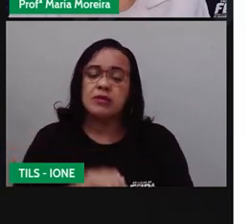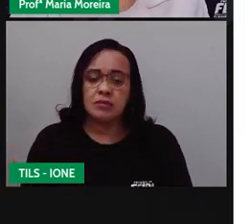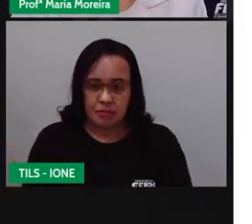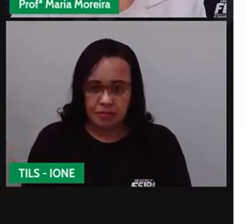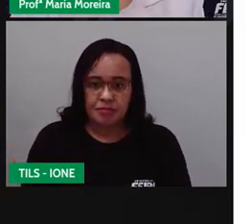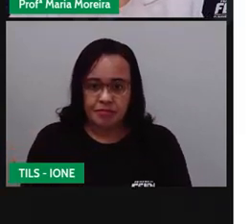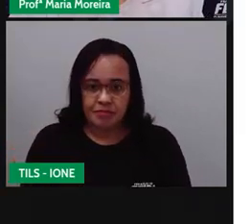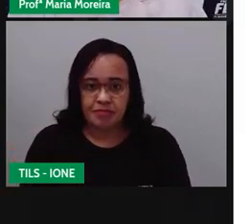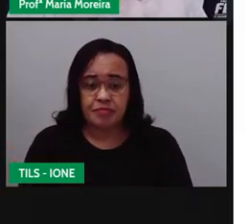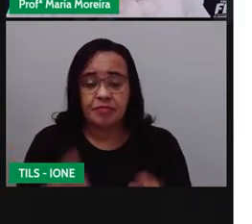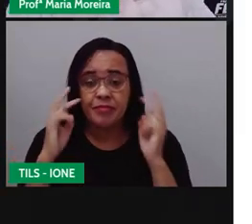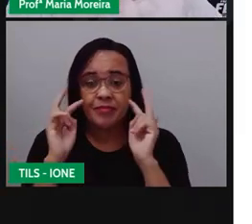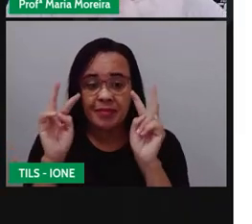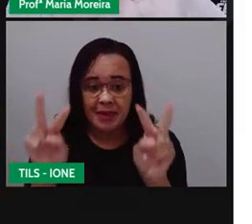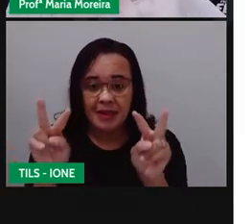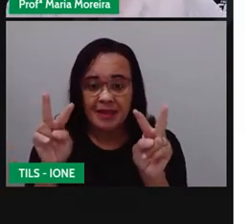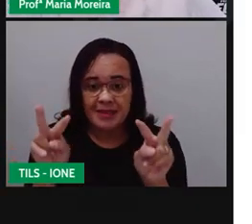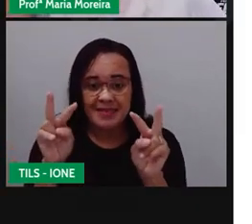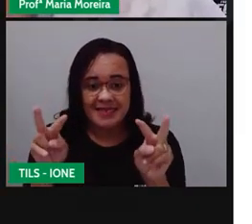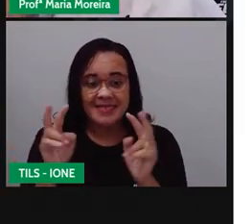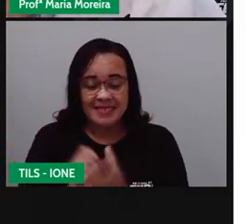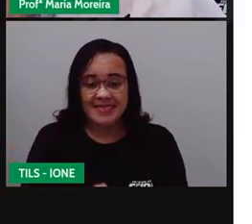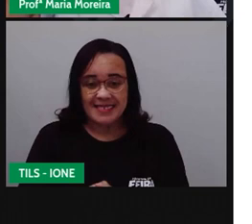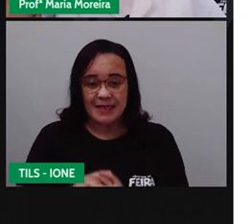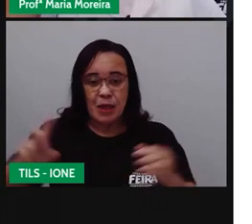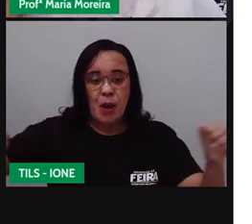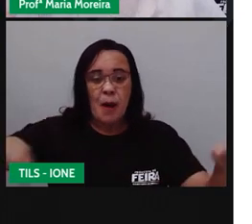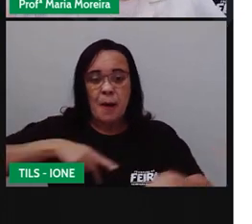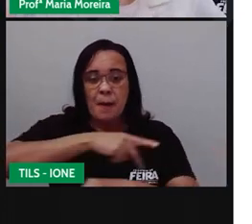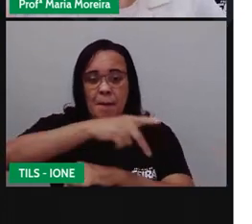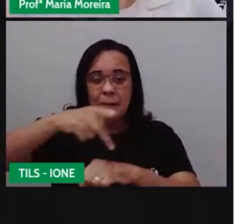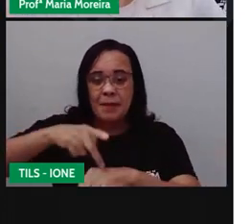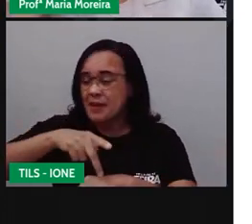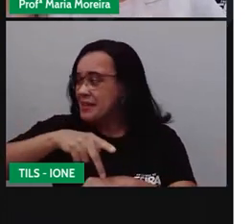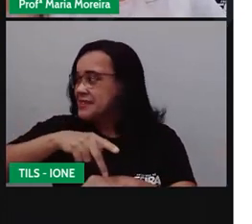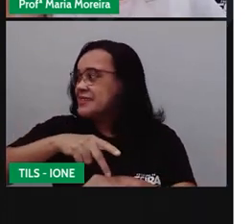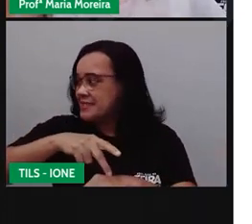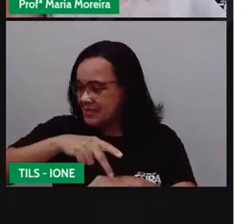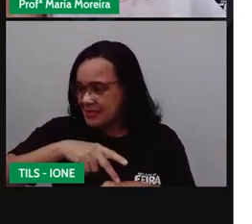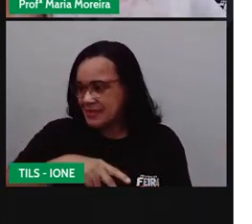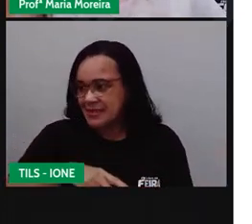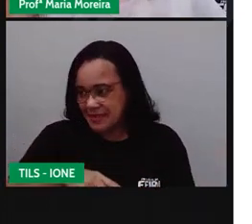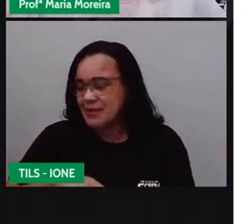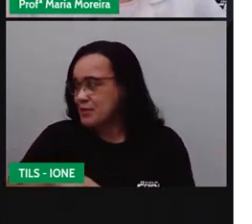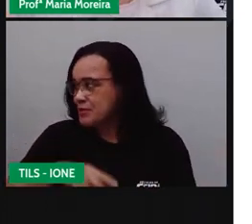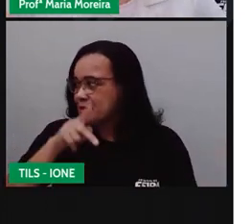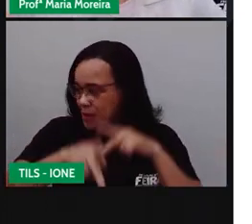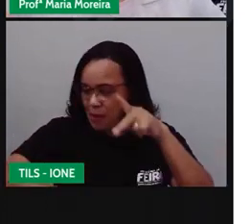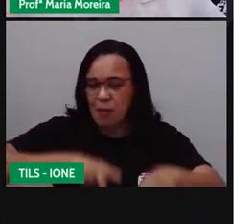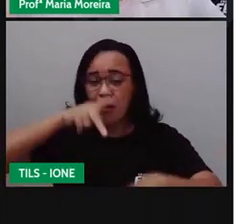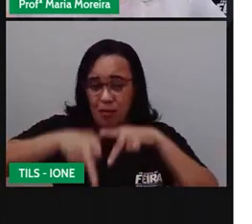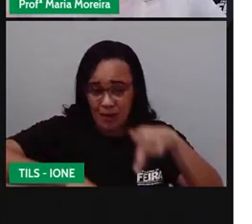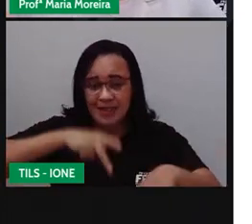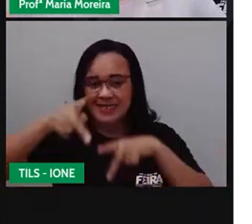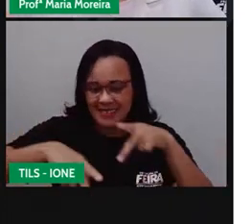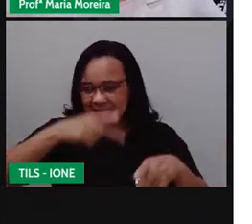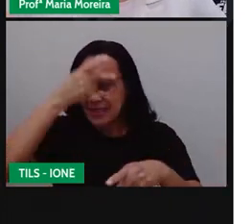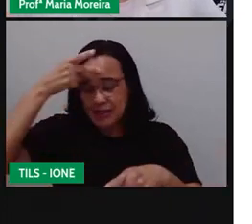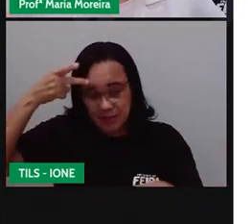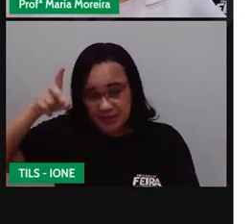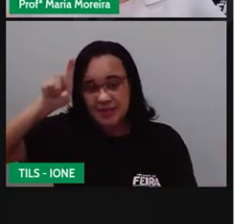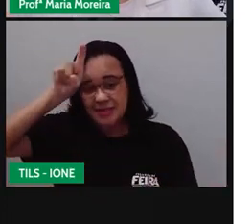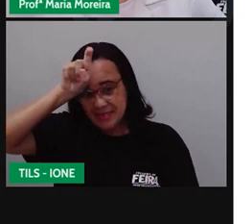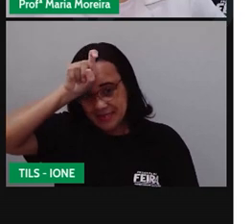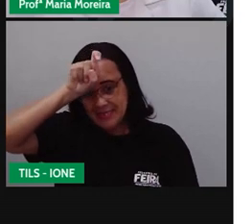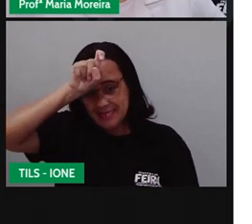Bom, olha quem chegou. Os egípcios. Egípcios até já sei, né? Assim, egípcios. Os egípcios foram os